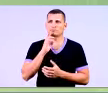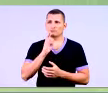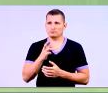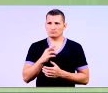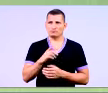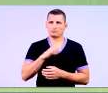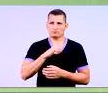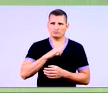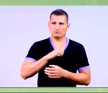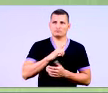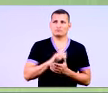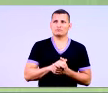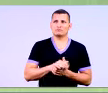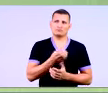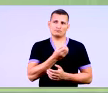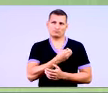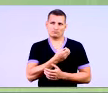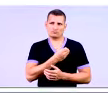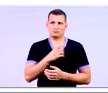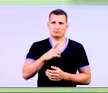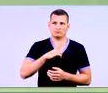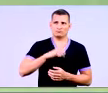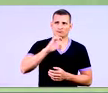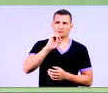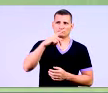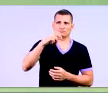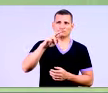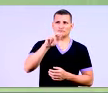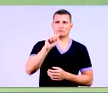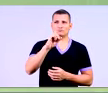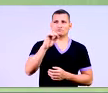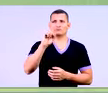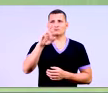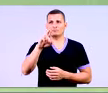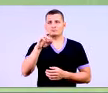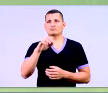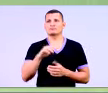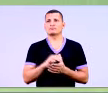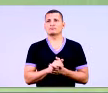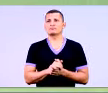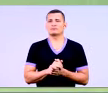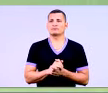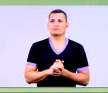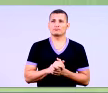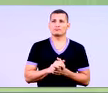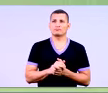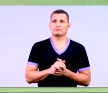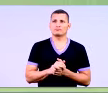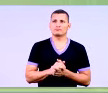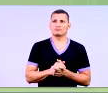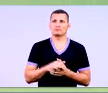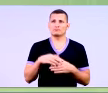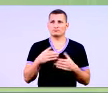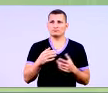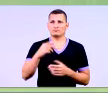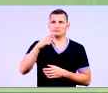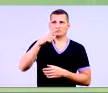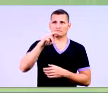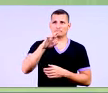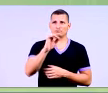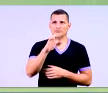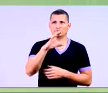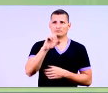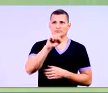trabalhar com cada uma dessas variáveis além disso um processador ele basicamente é uma máquina